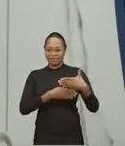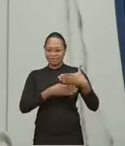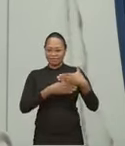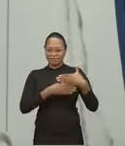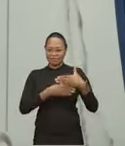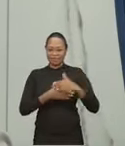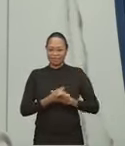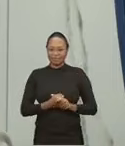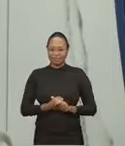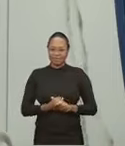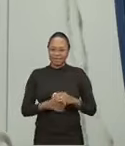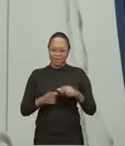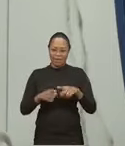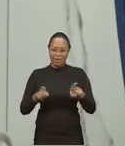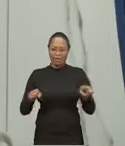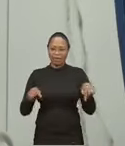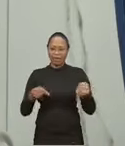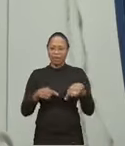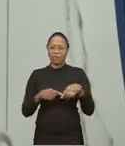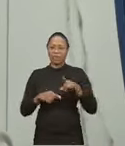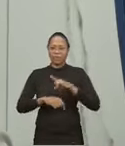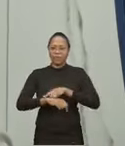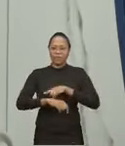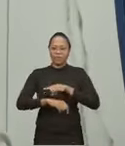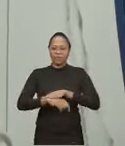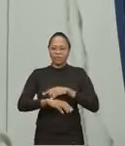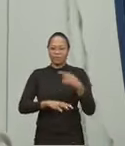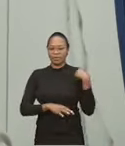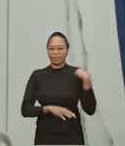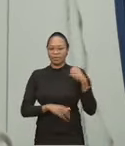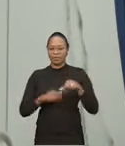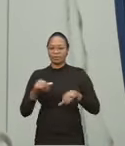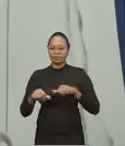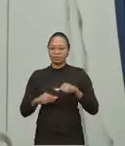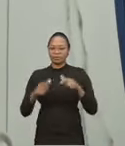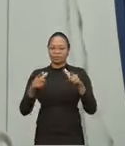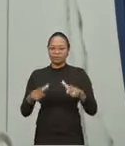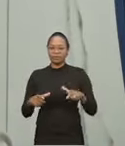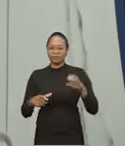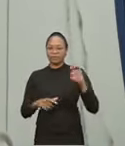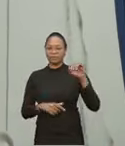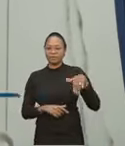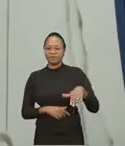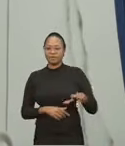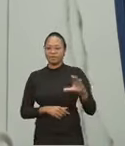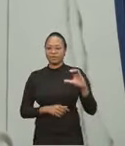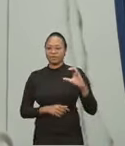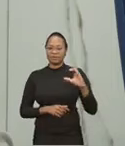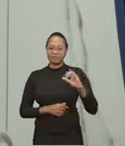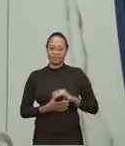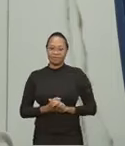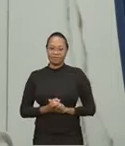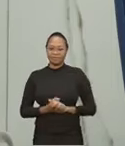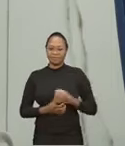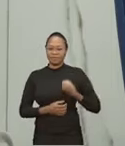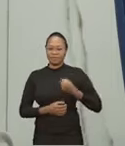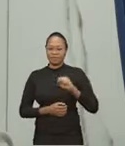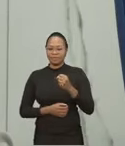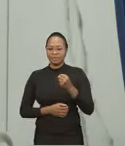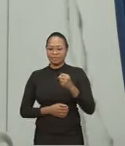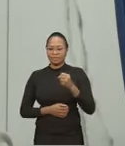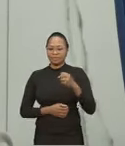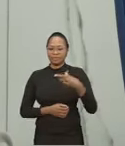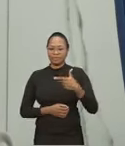um vestiário no campo da Rua Albaré, no bairro da Gleba C. Indicação de número 908/2023, da autoria do